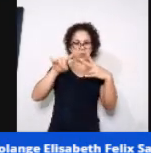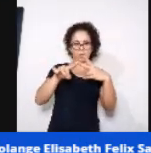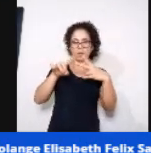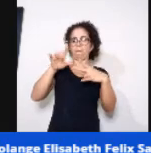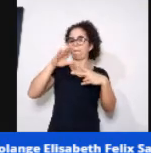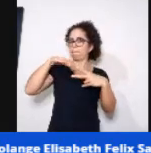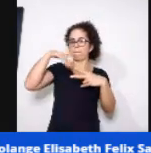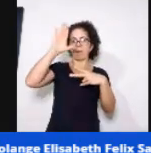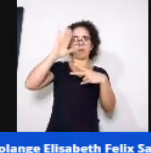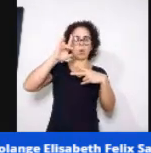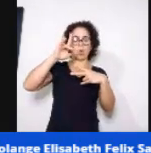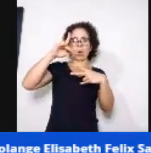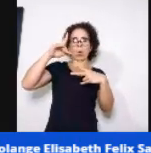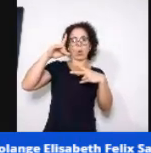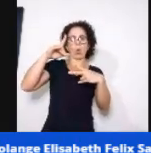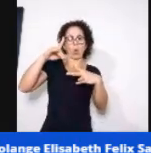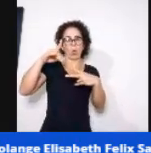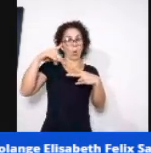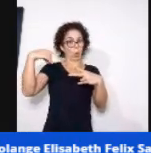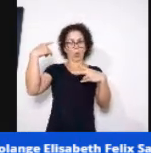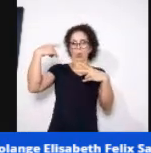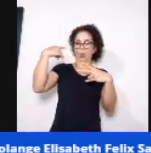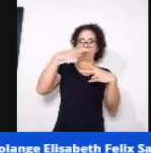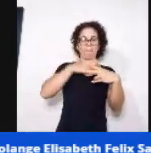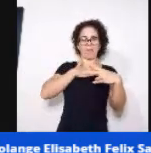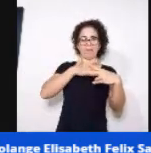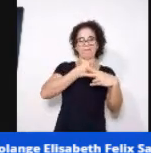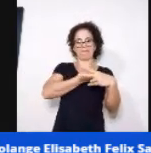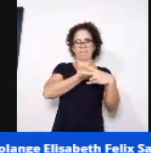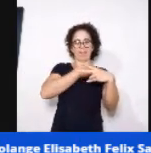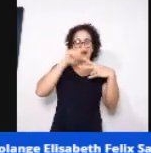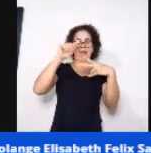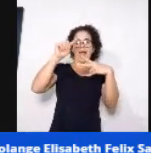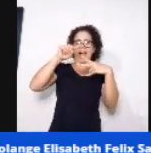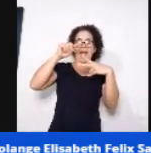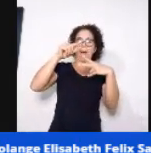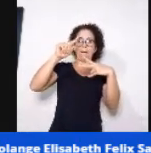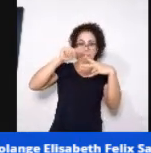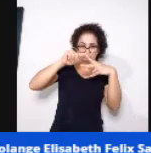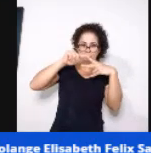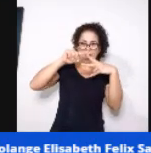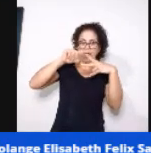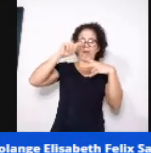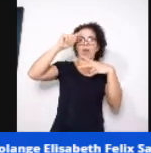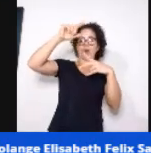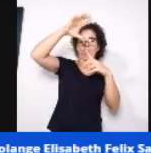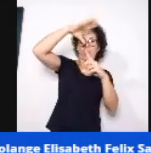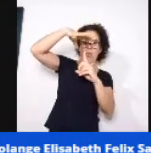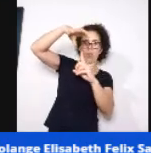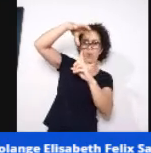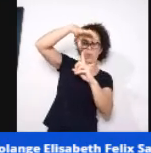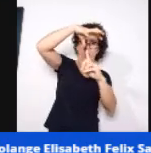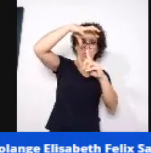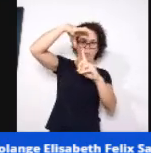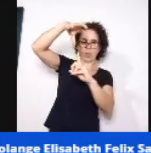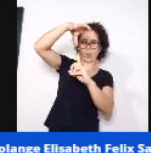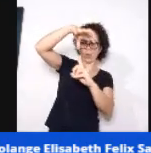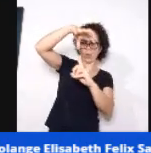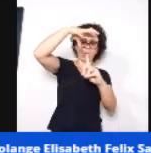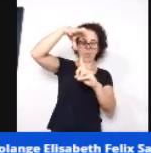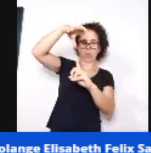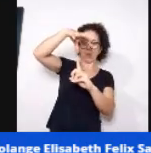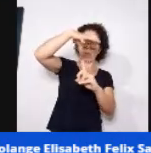A primeira delas foi ter saltado de paraquedas, aqui em Campo Grande mesmo. Não lembro a altura, 12 mil, não